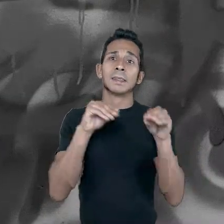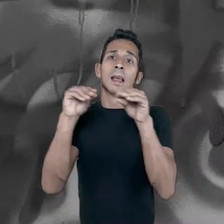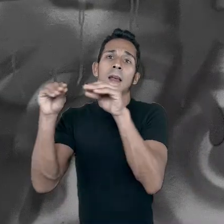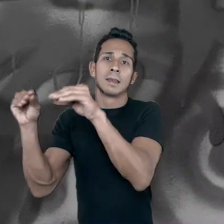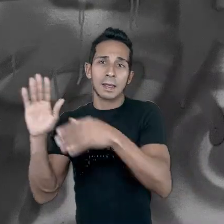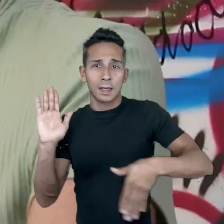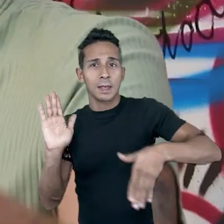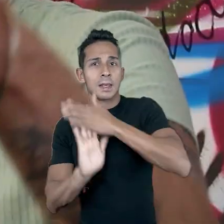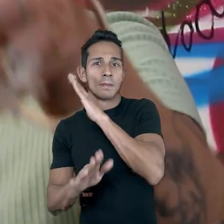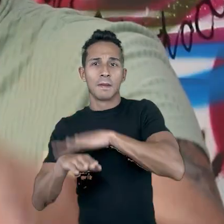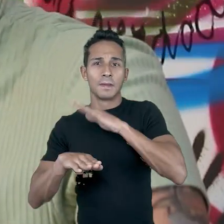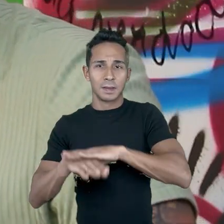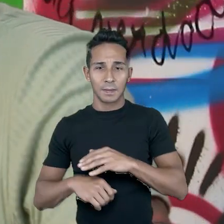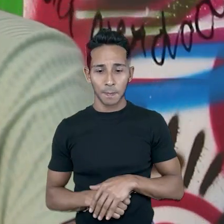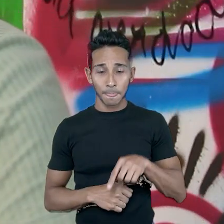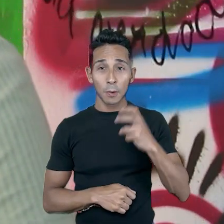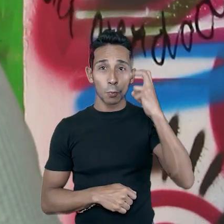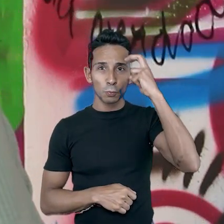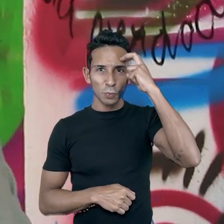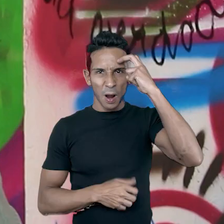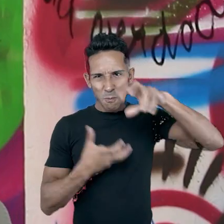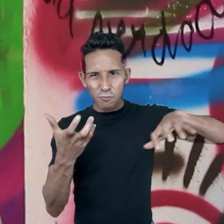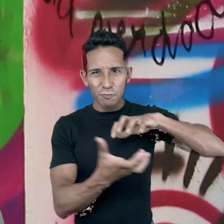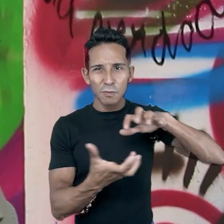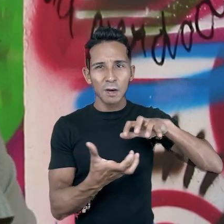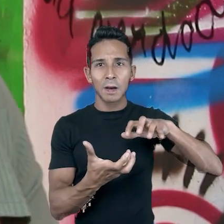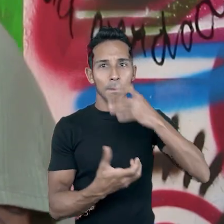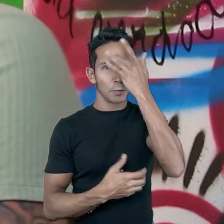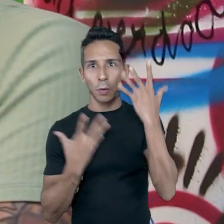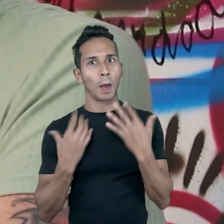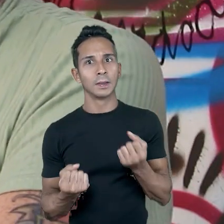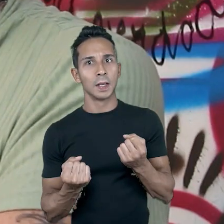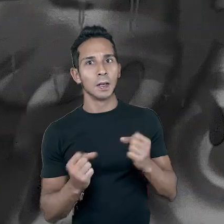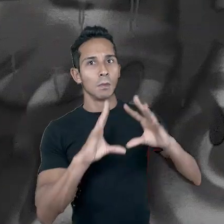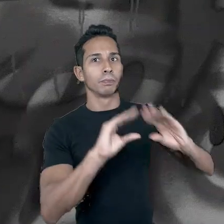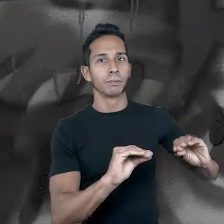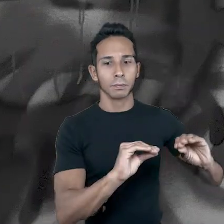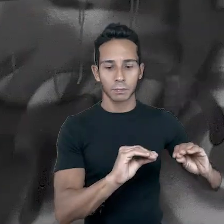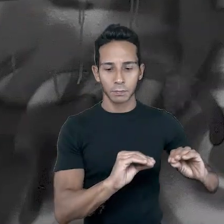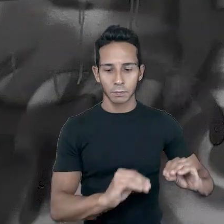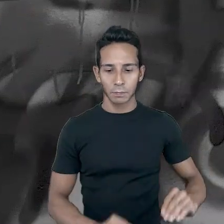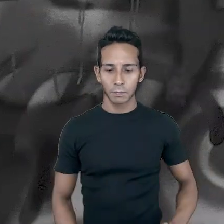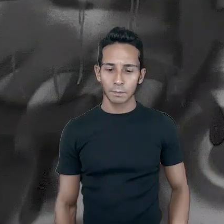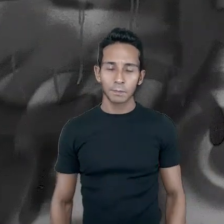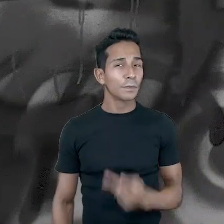para fazer alguma coisa. Né? Qualquer coisa cultural que incomode é sufocada, entendeu? Pô, falar pra